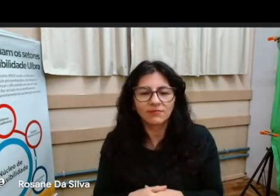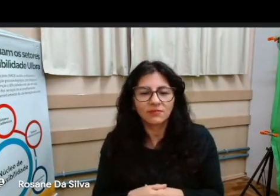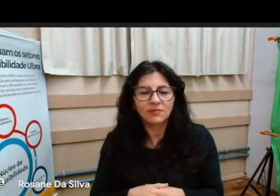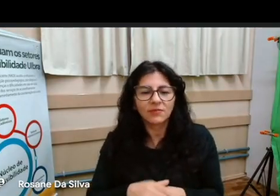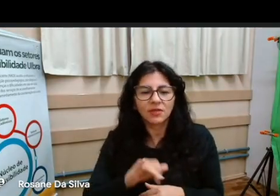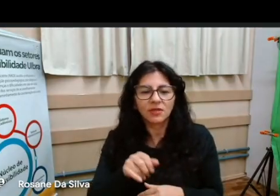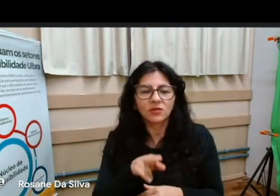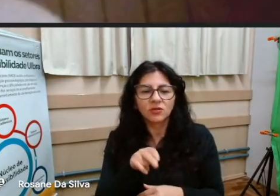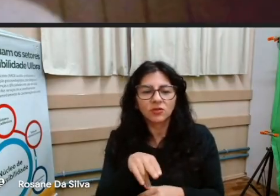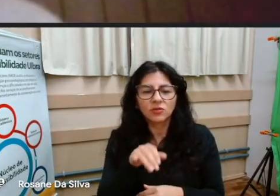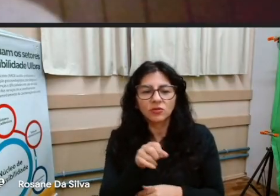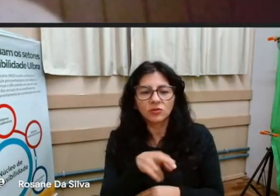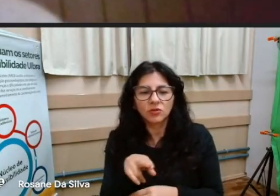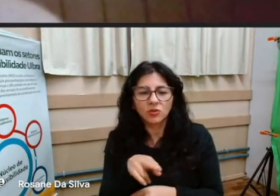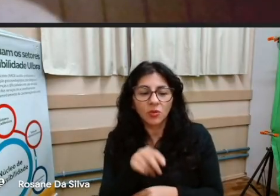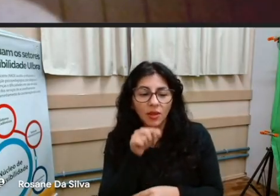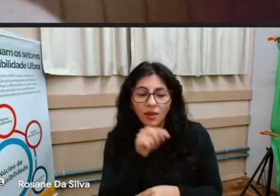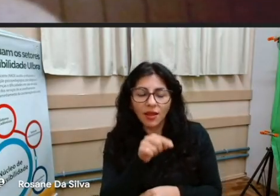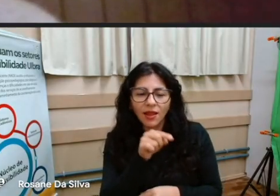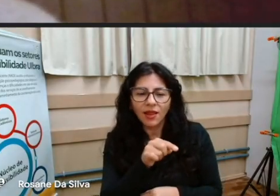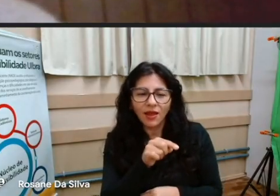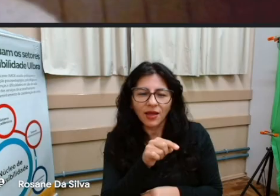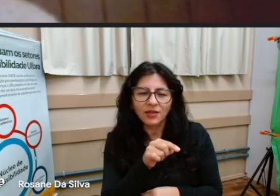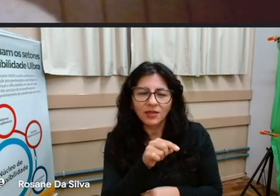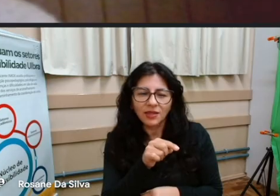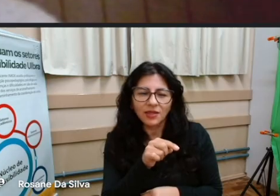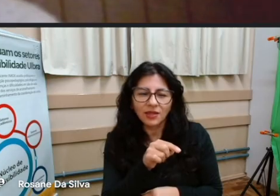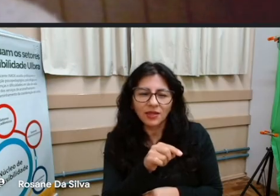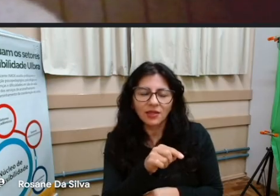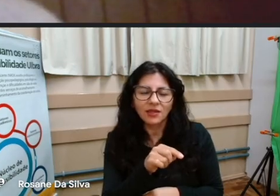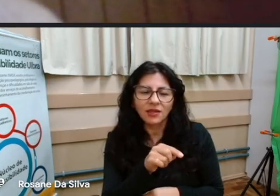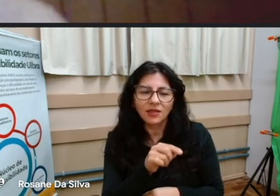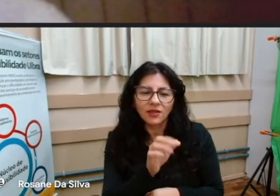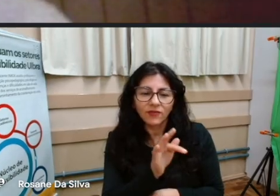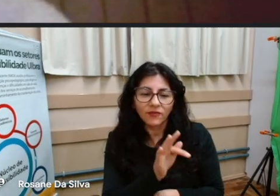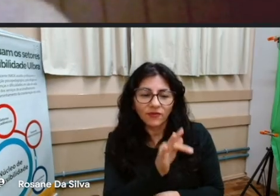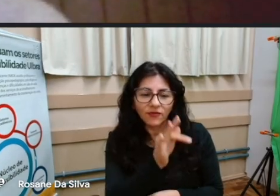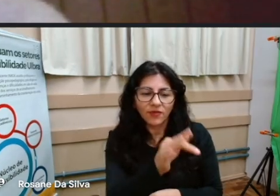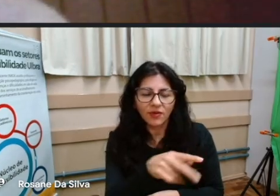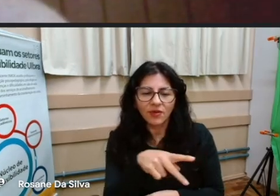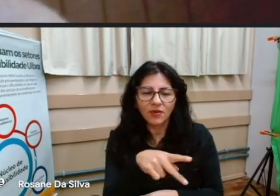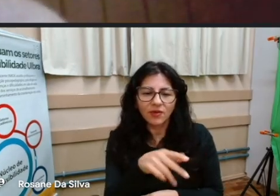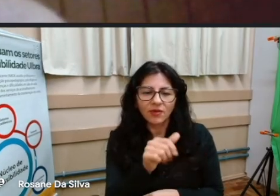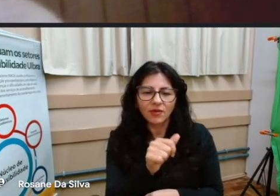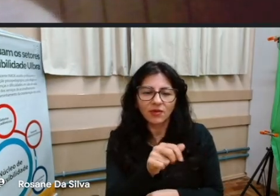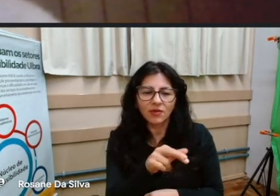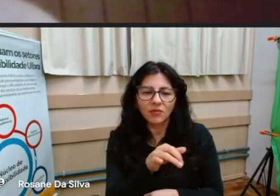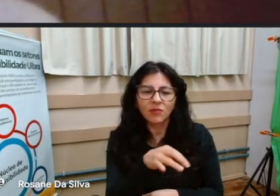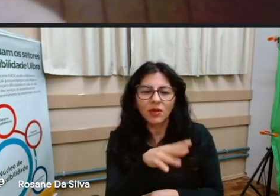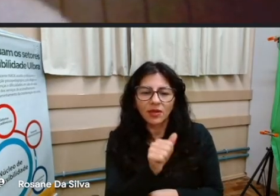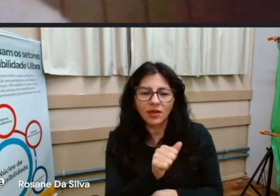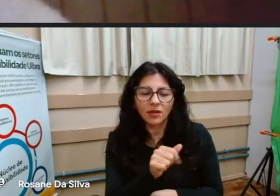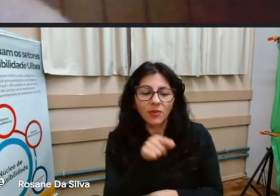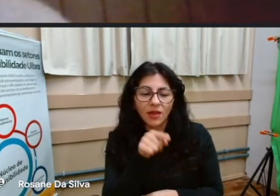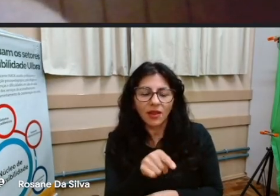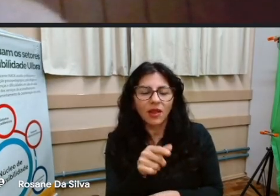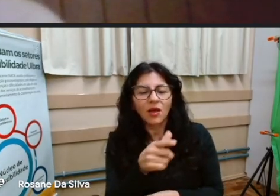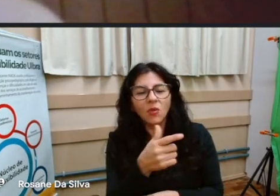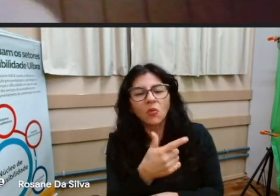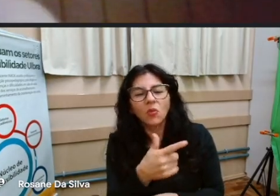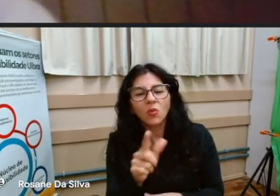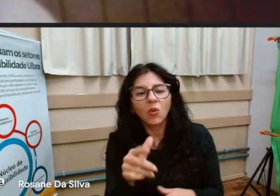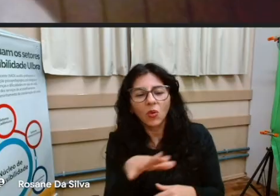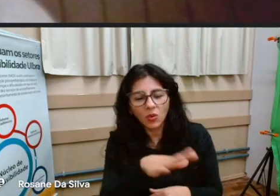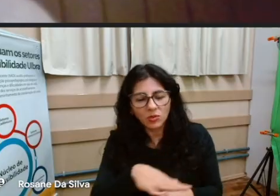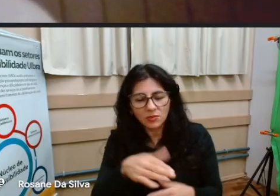O Júnior tá lá agora na Federal da Paraíba né é um um outro espaço que se abre de diálogo né